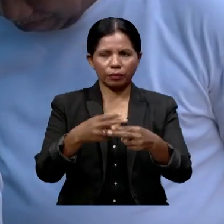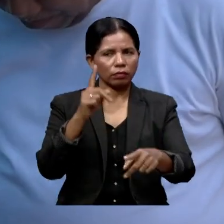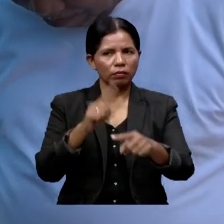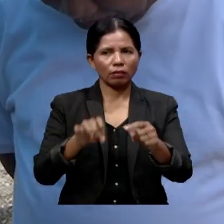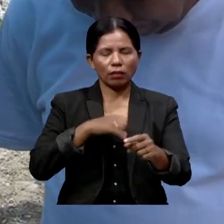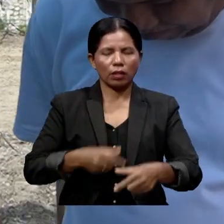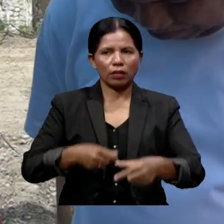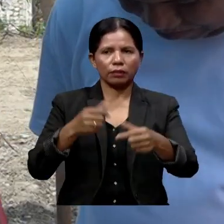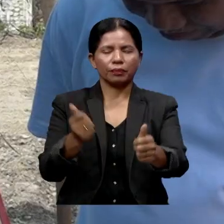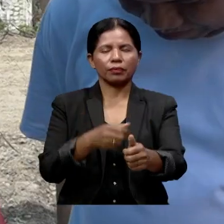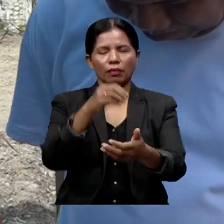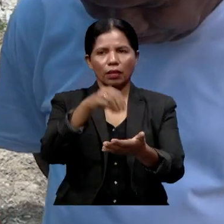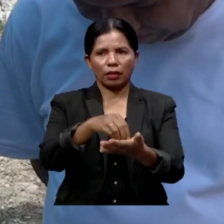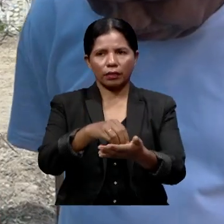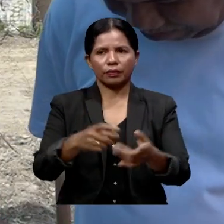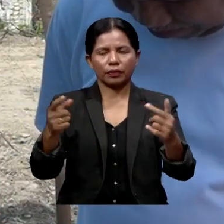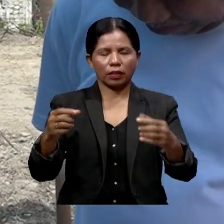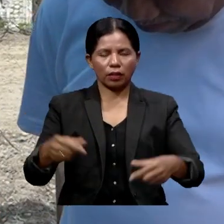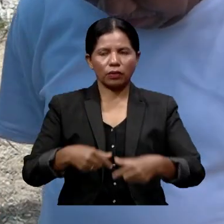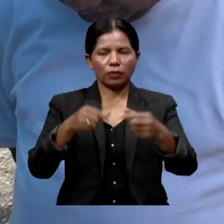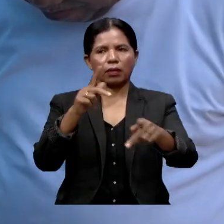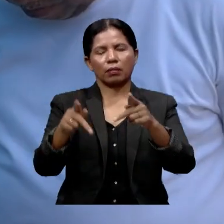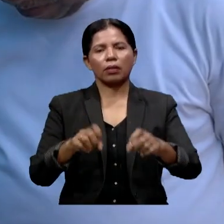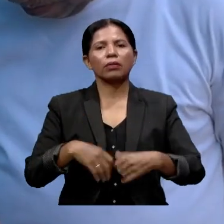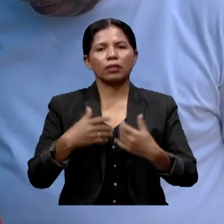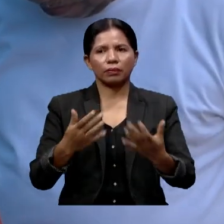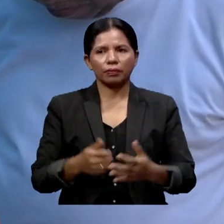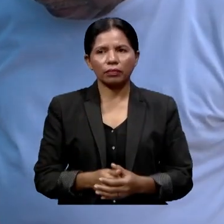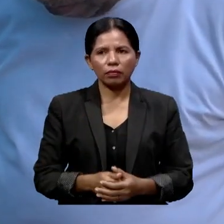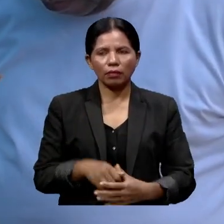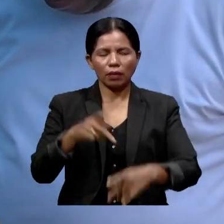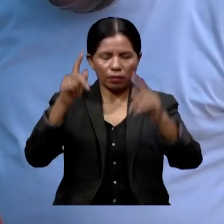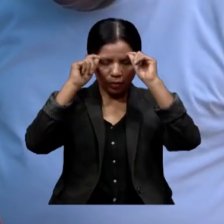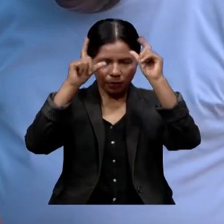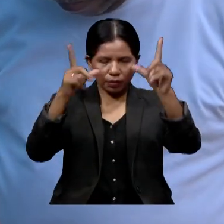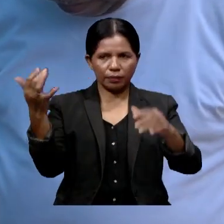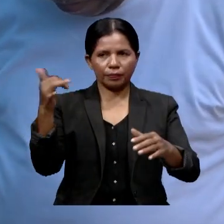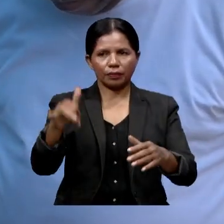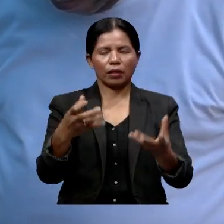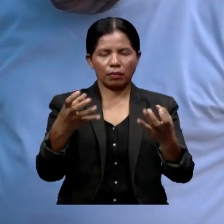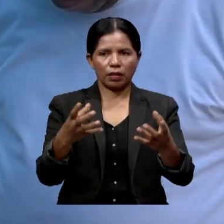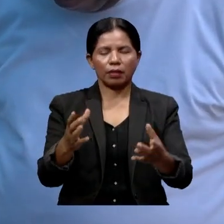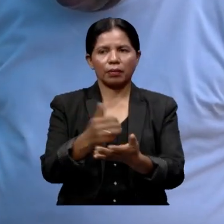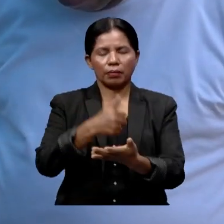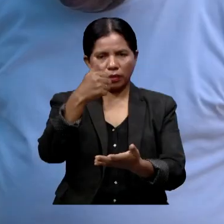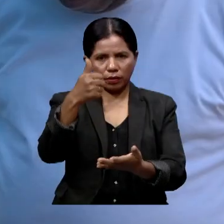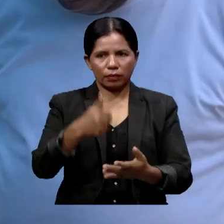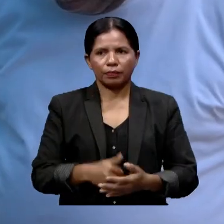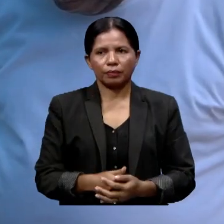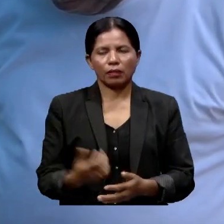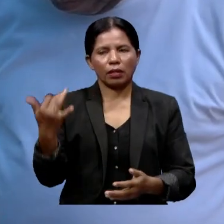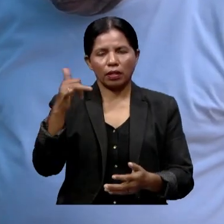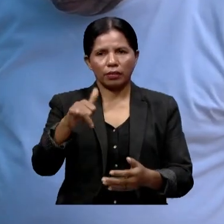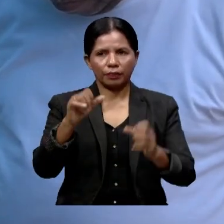ao foto tu tan fale depois de toba nela focar que é não sa nebe timoron sira me timoron barakmos manan então sira